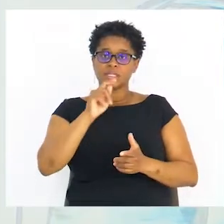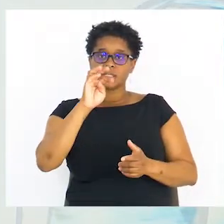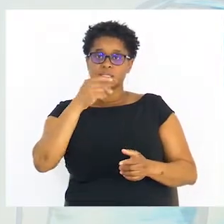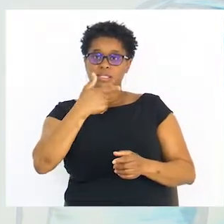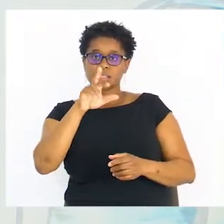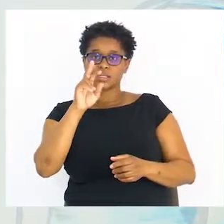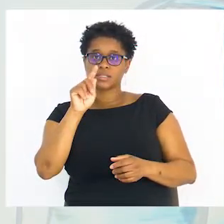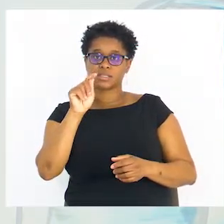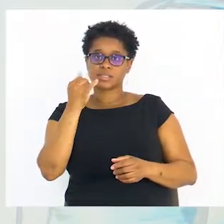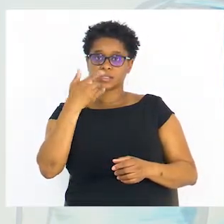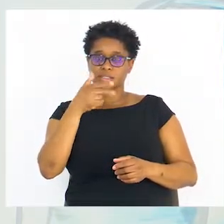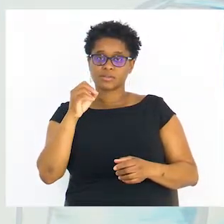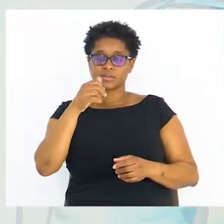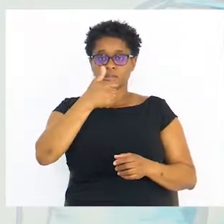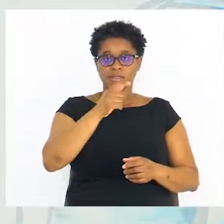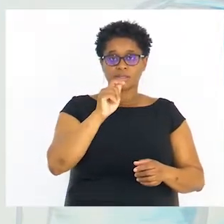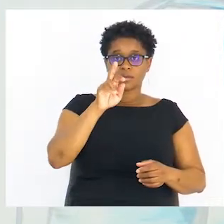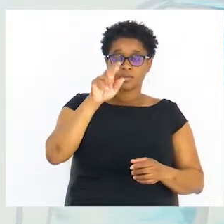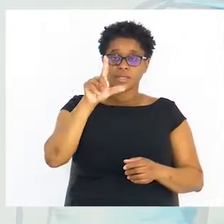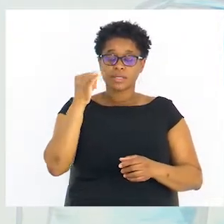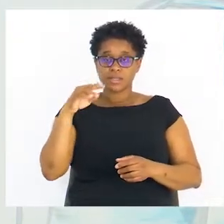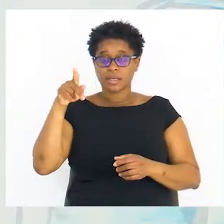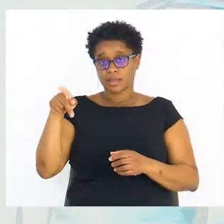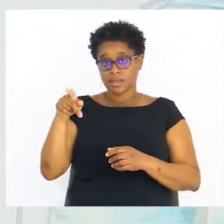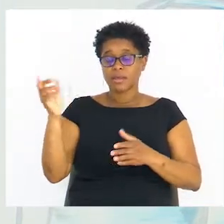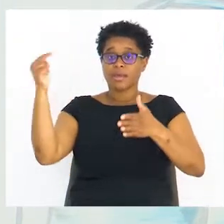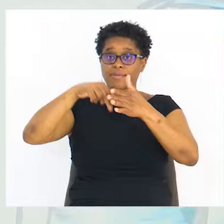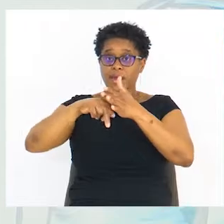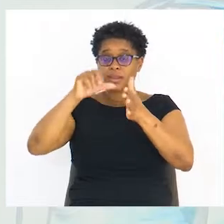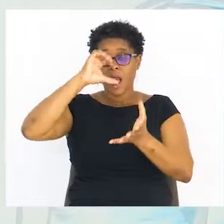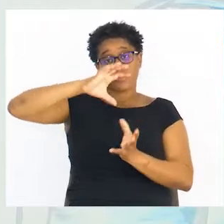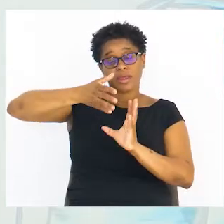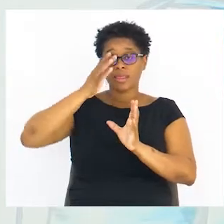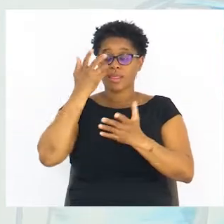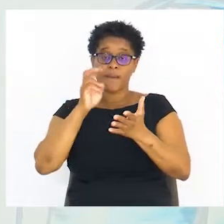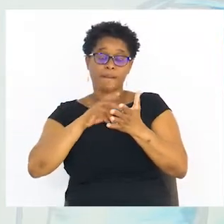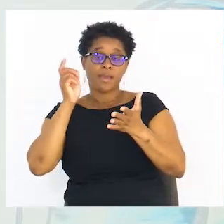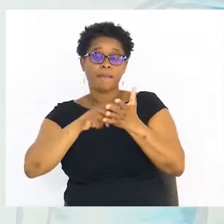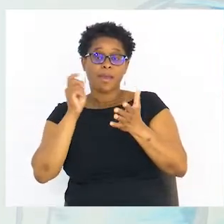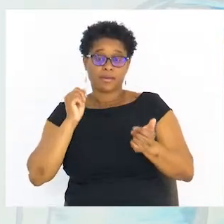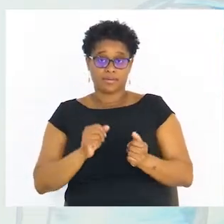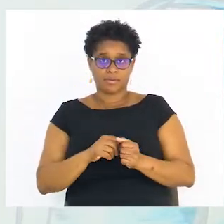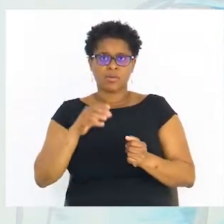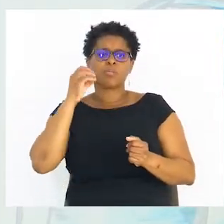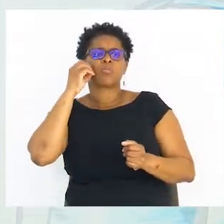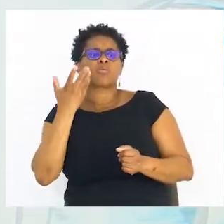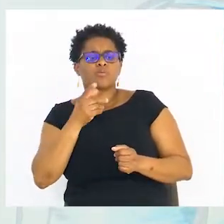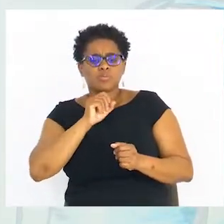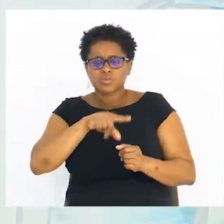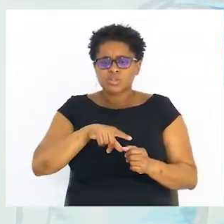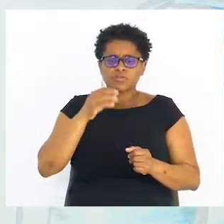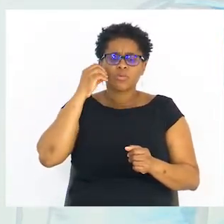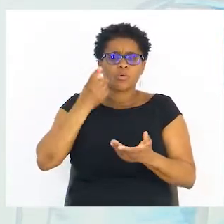Estreito de Bering, ali entraram no continente americano. Como é possível? Como o mapa demonstra